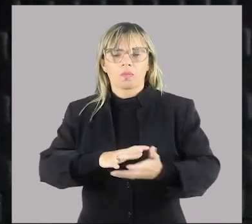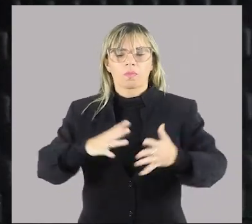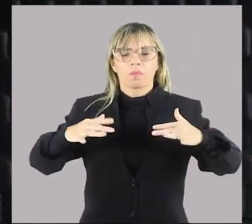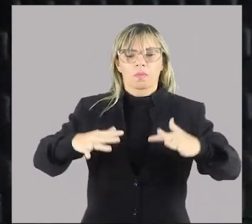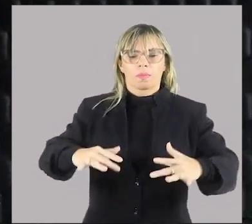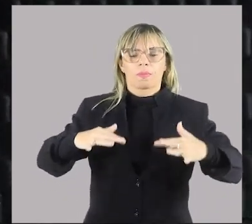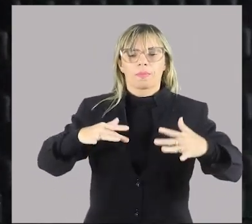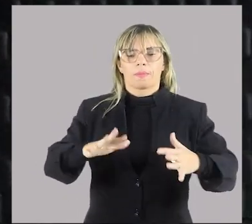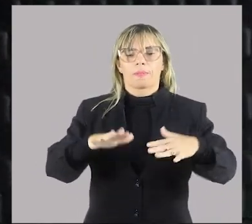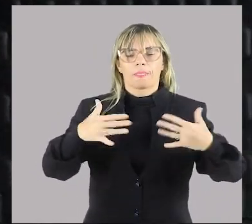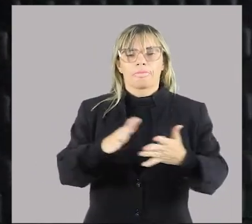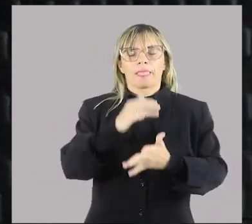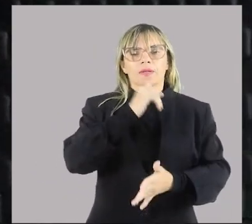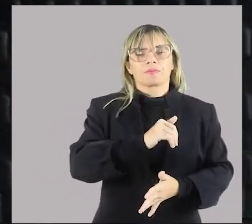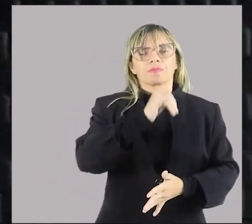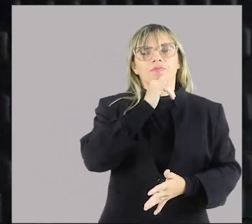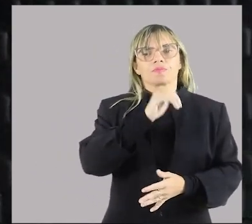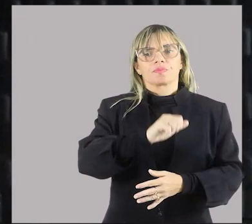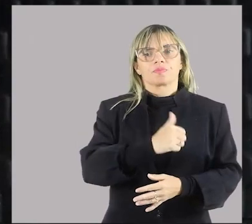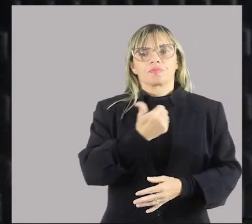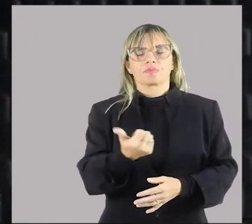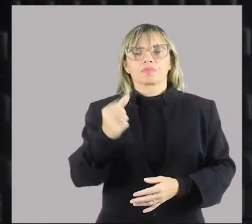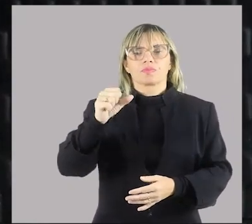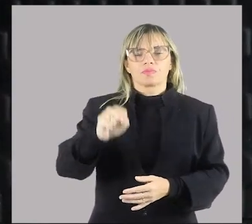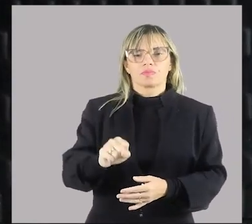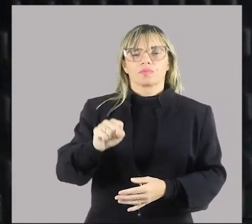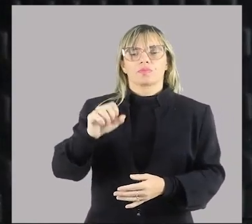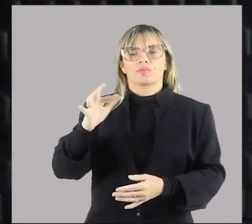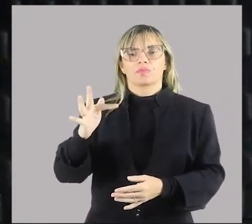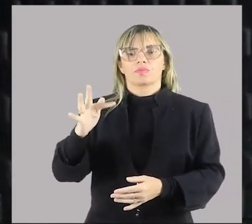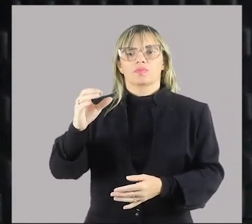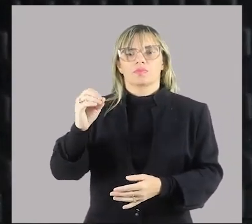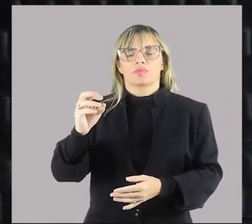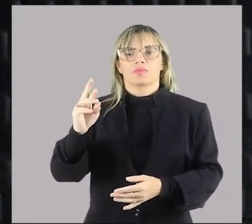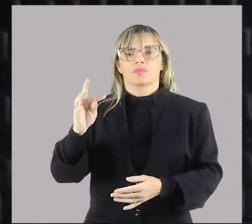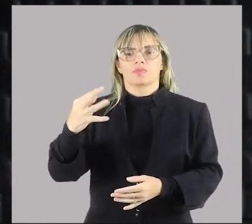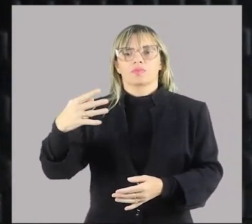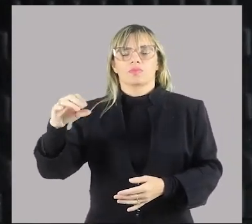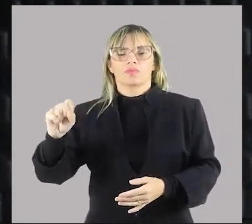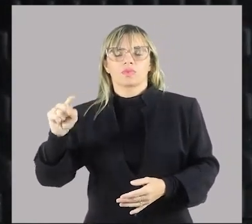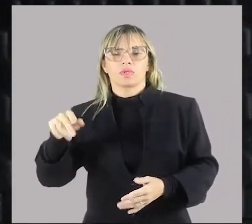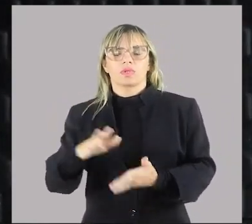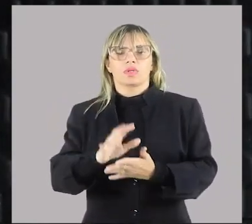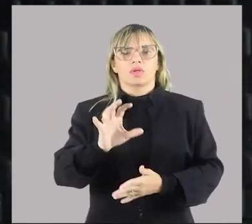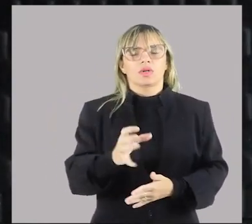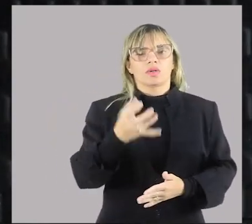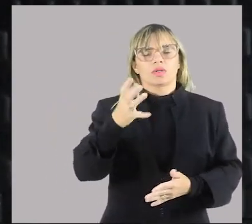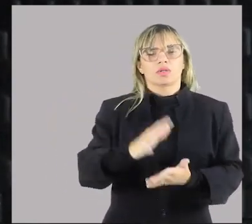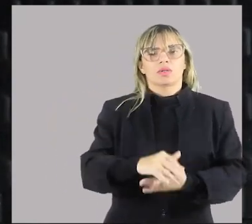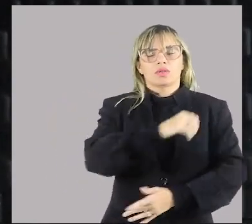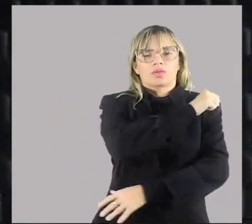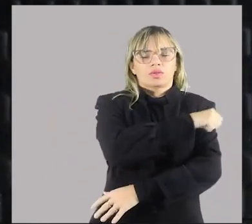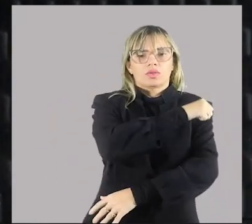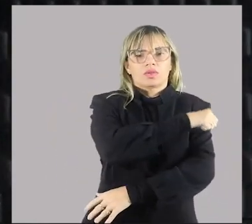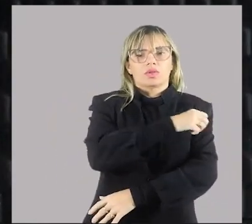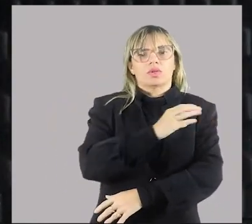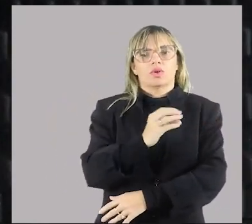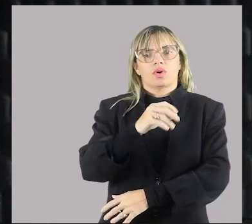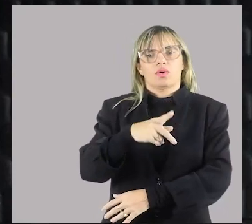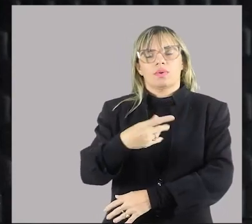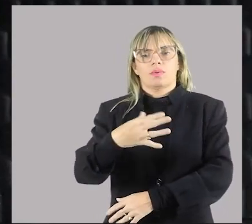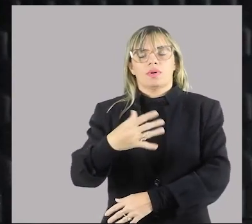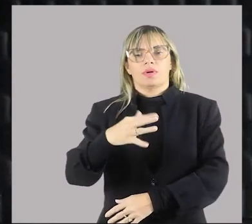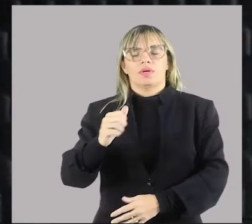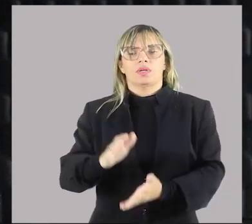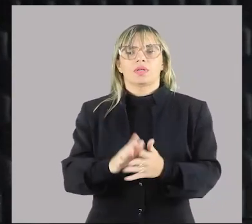os 18 do Forte, o episódio dos 18 do Forte, em Copacabana, no Rio de Janeiro. Nós temos a coluna